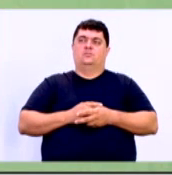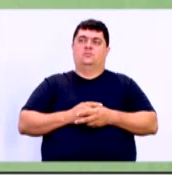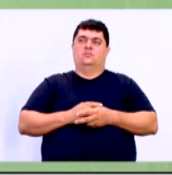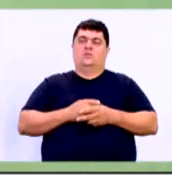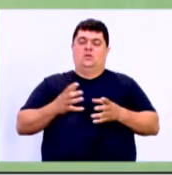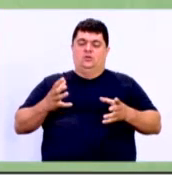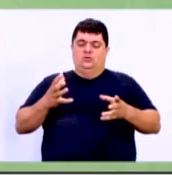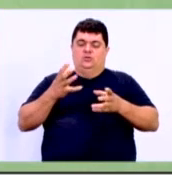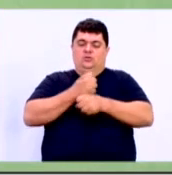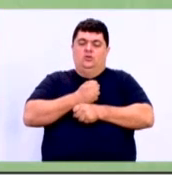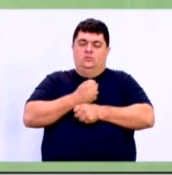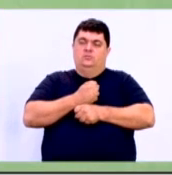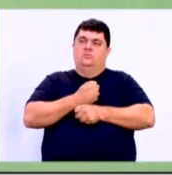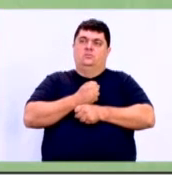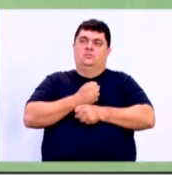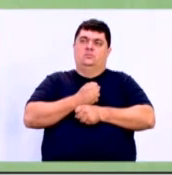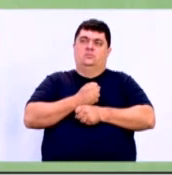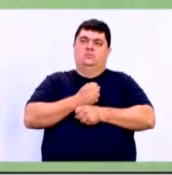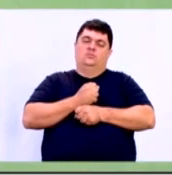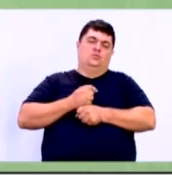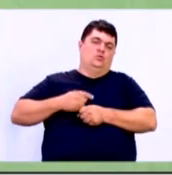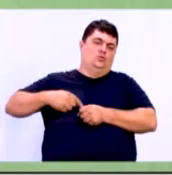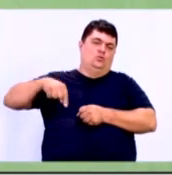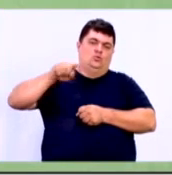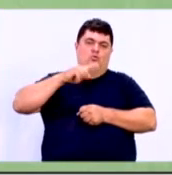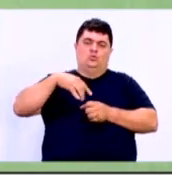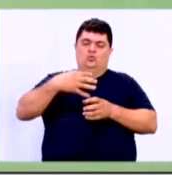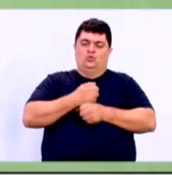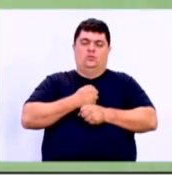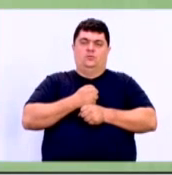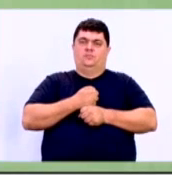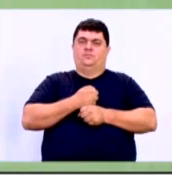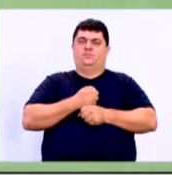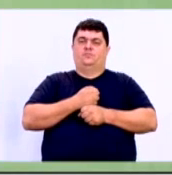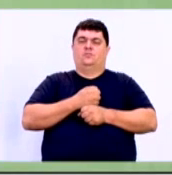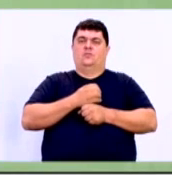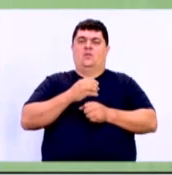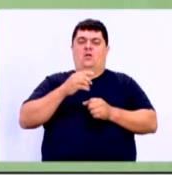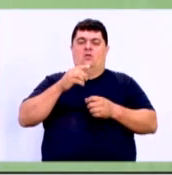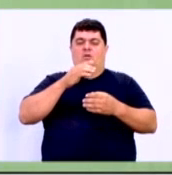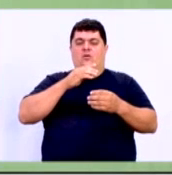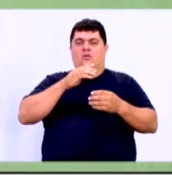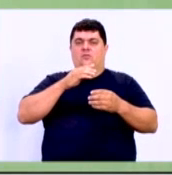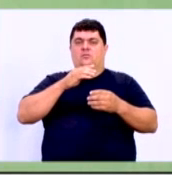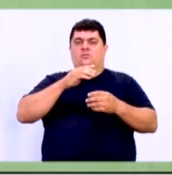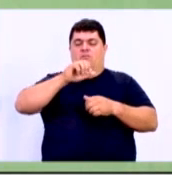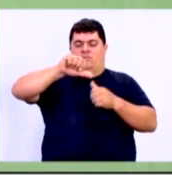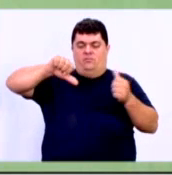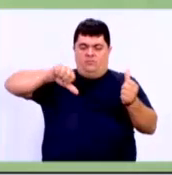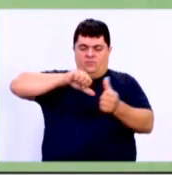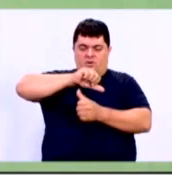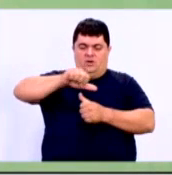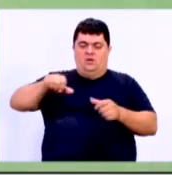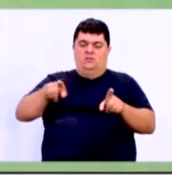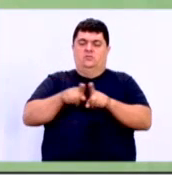Soma de todos os custos. Somou todos os custos variáveis com os custos.